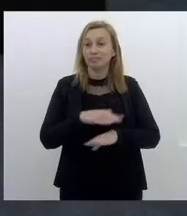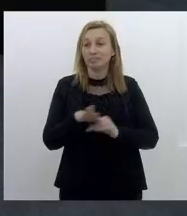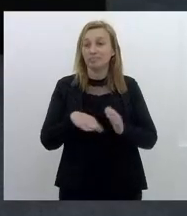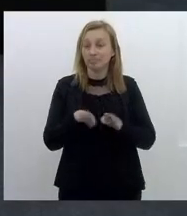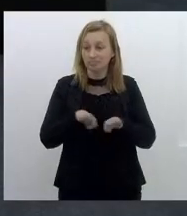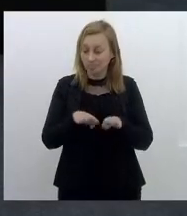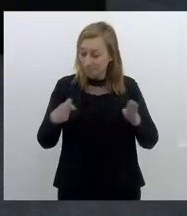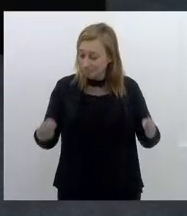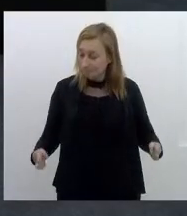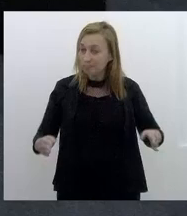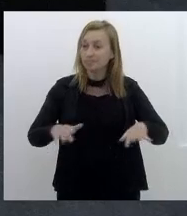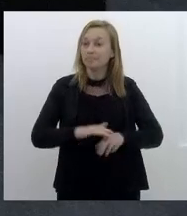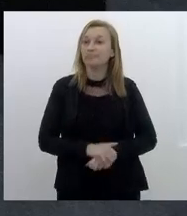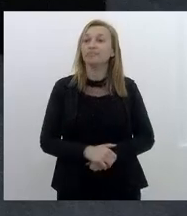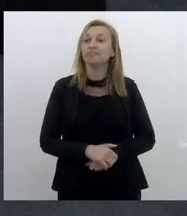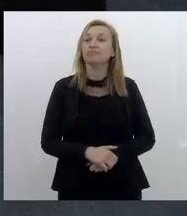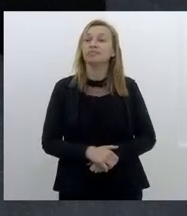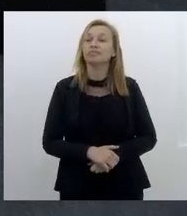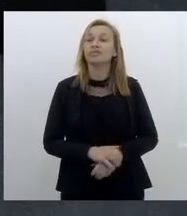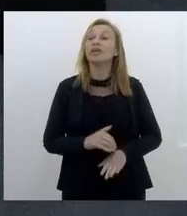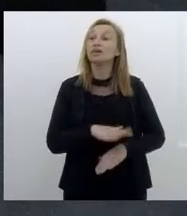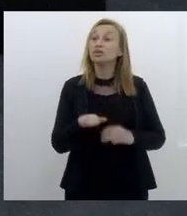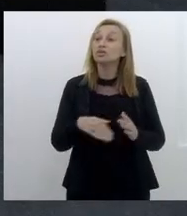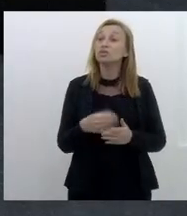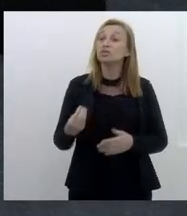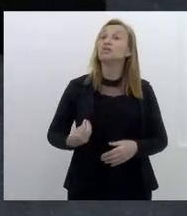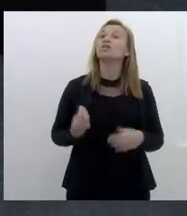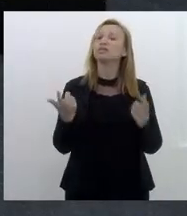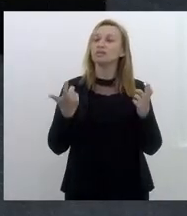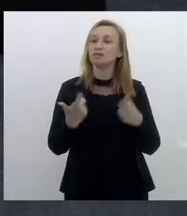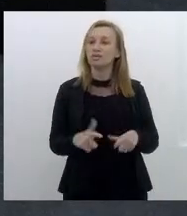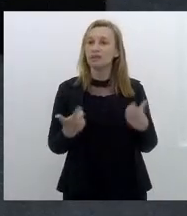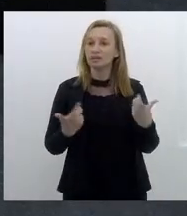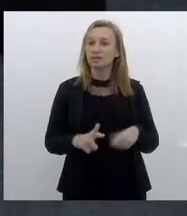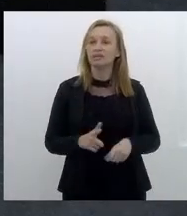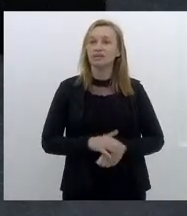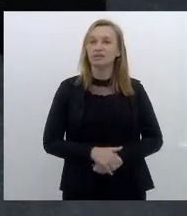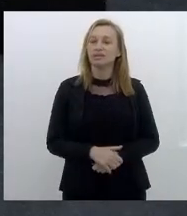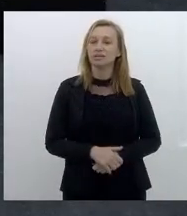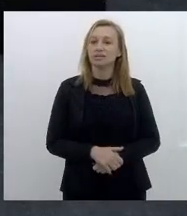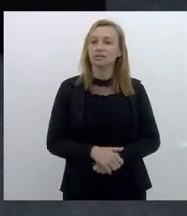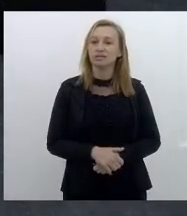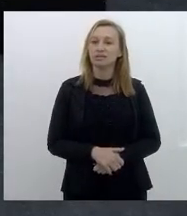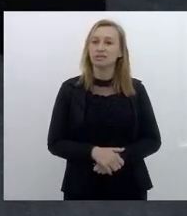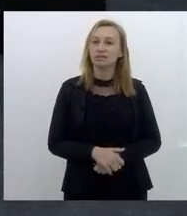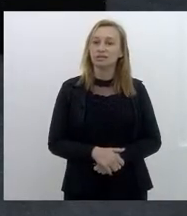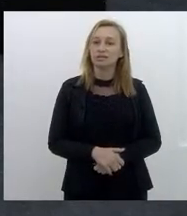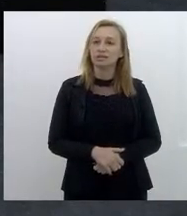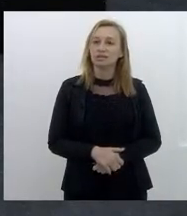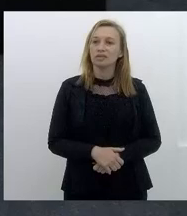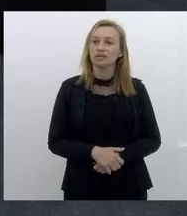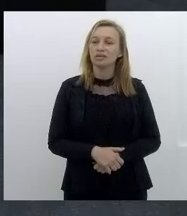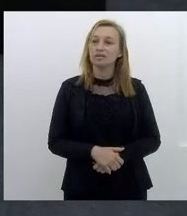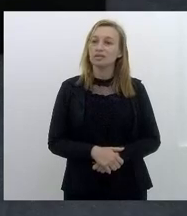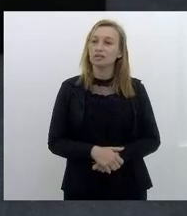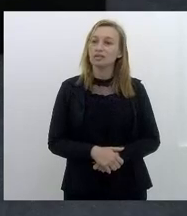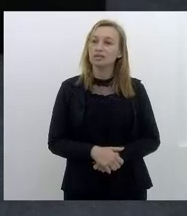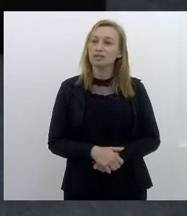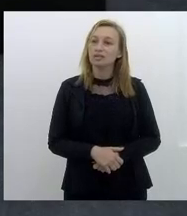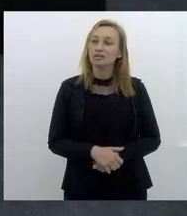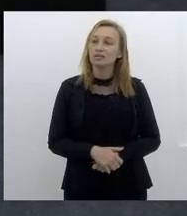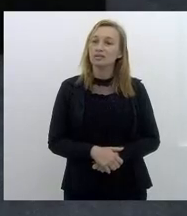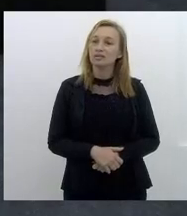aqui uns tendo a todos os presentes e aqui eu quero Olá tudo